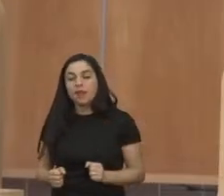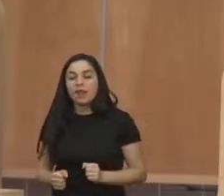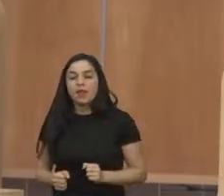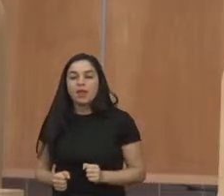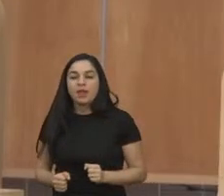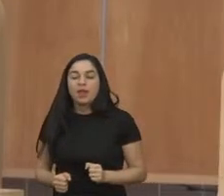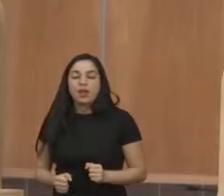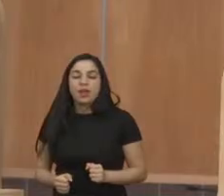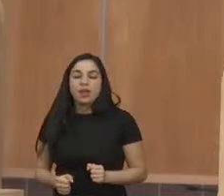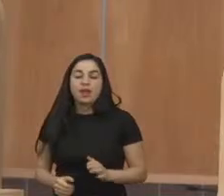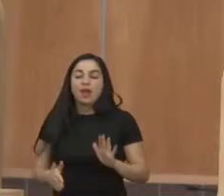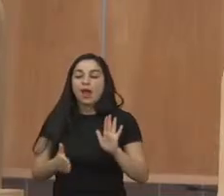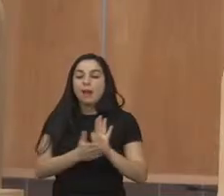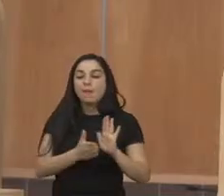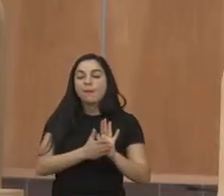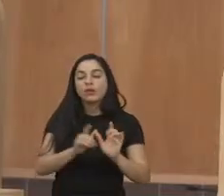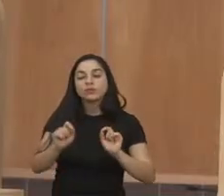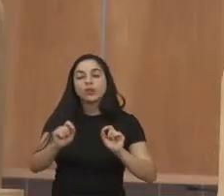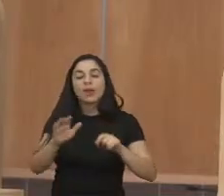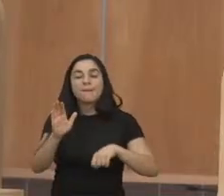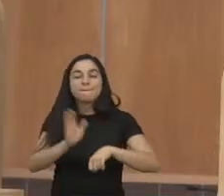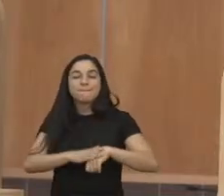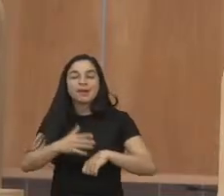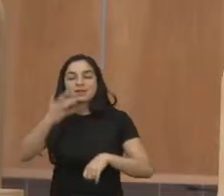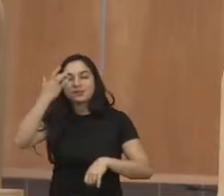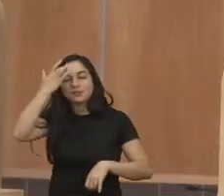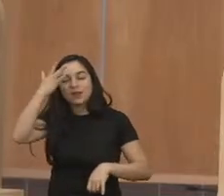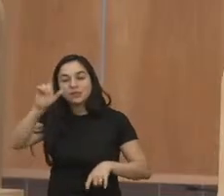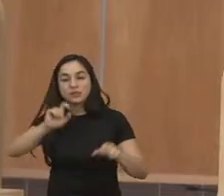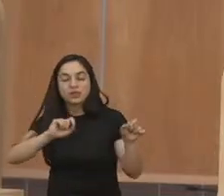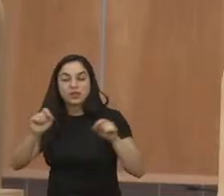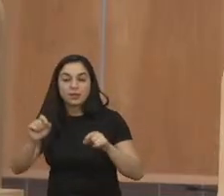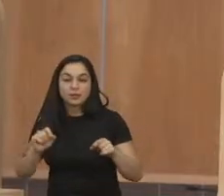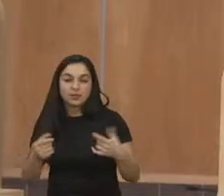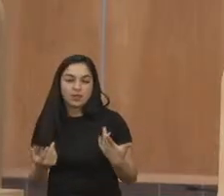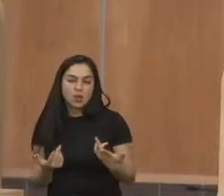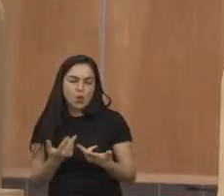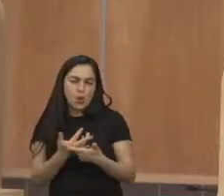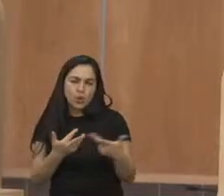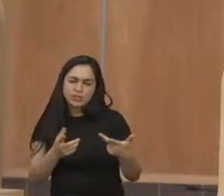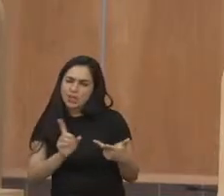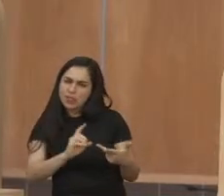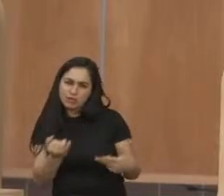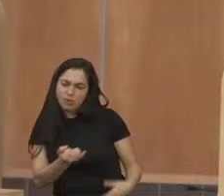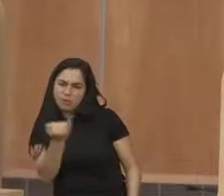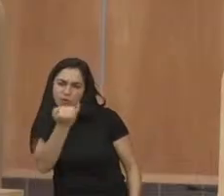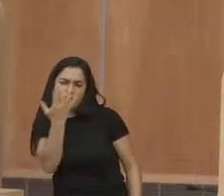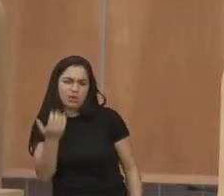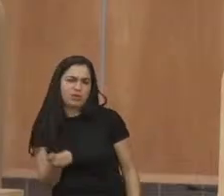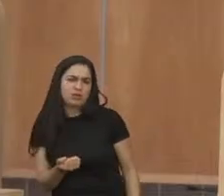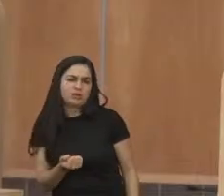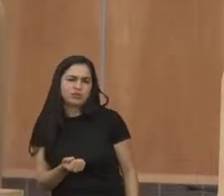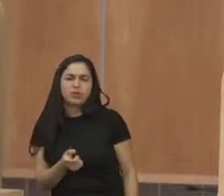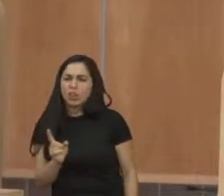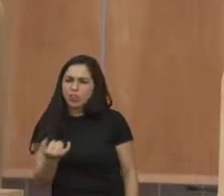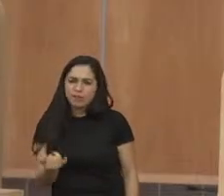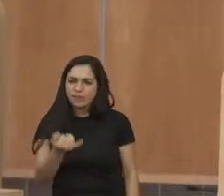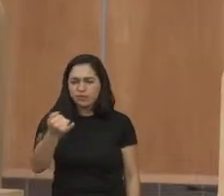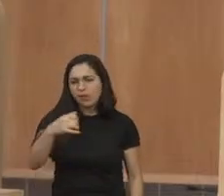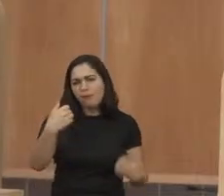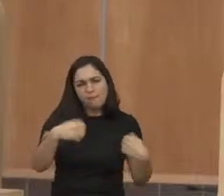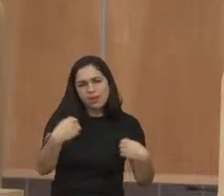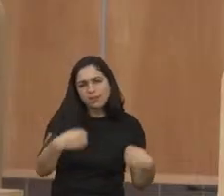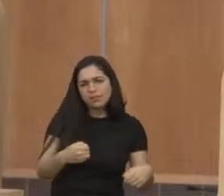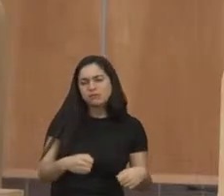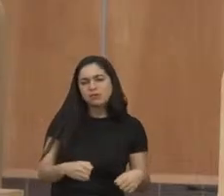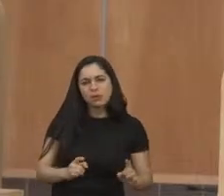proposta flexibiliza as exigências para acabamentos não essenciais. Então, aquilo que não é tão essencial para que você ponha o